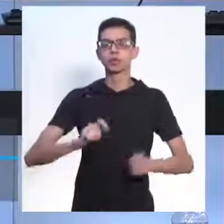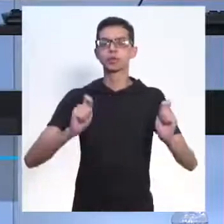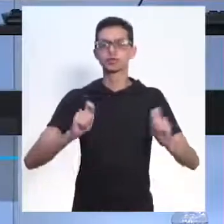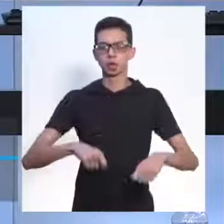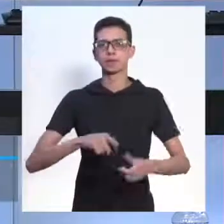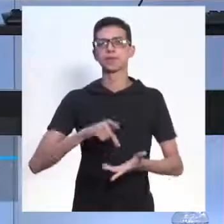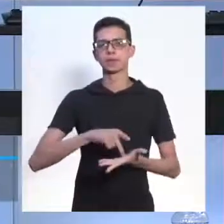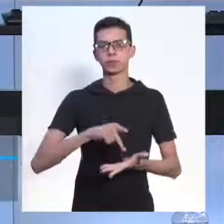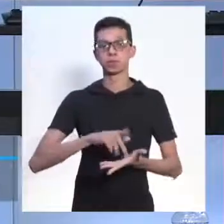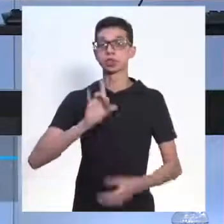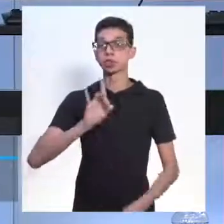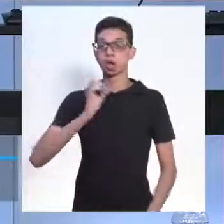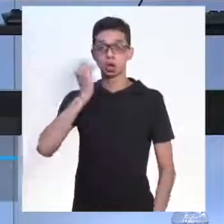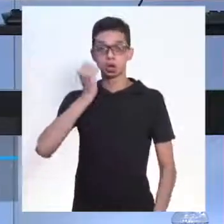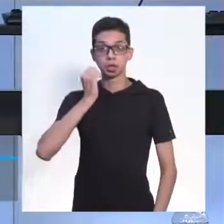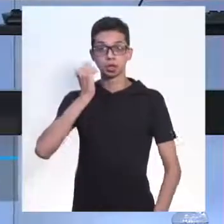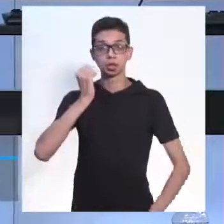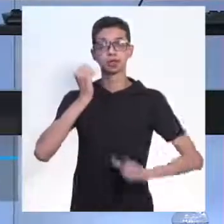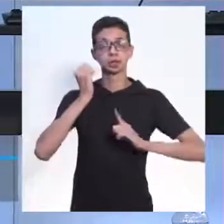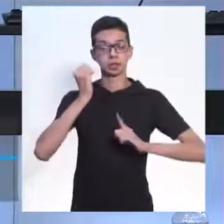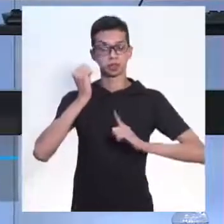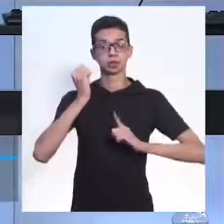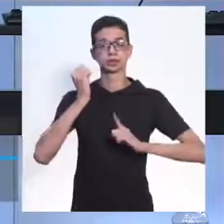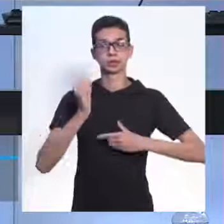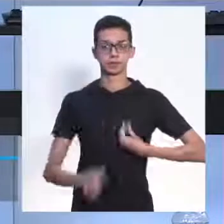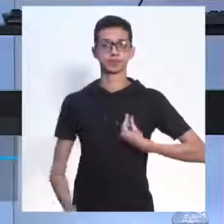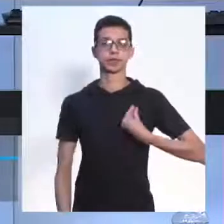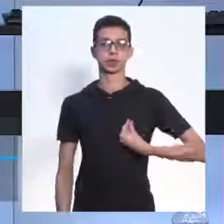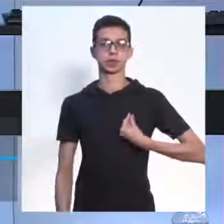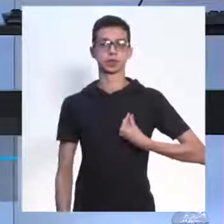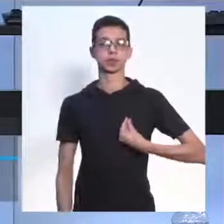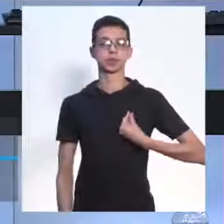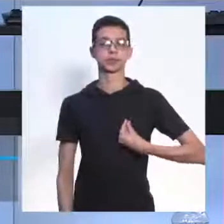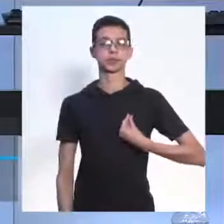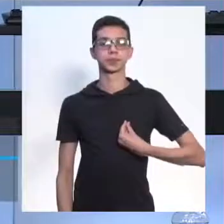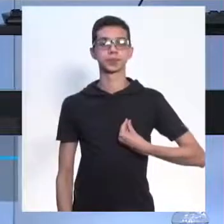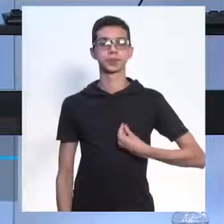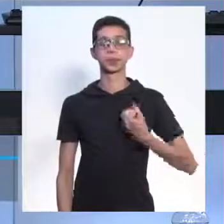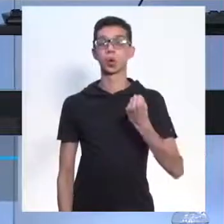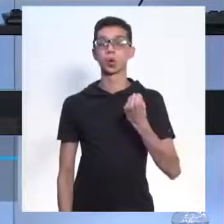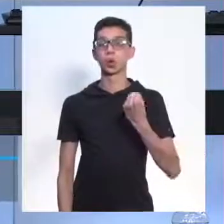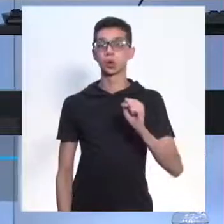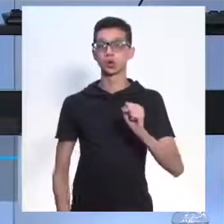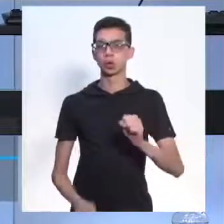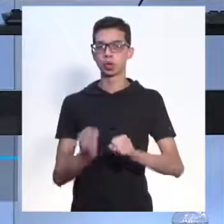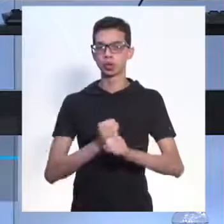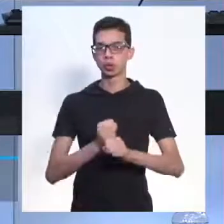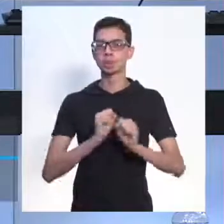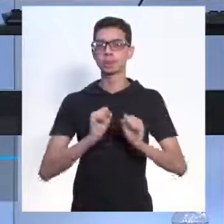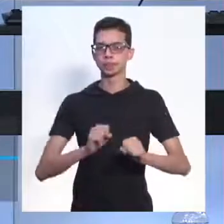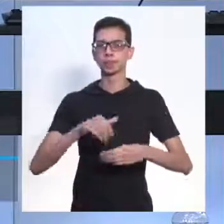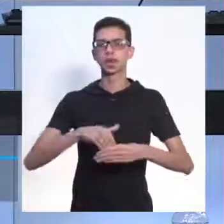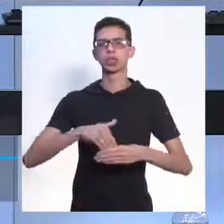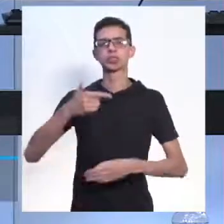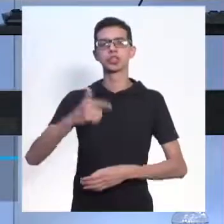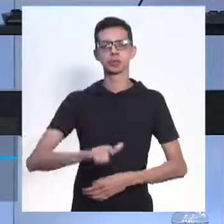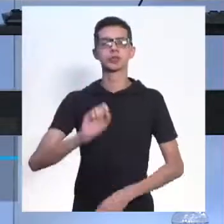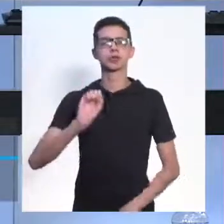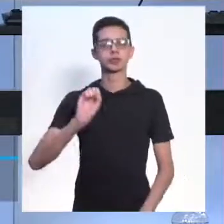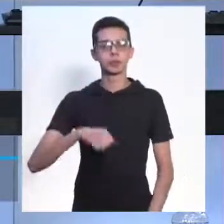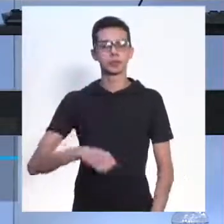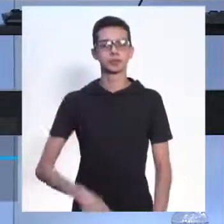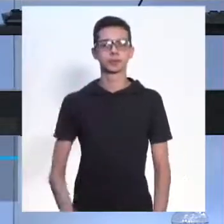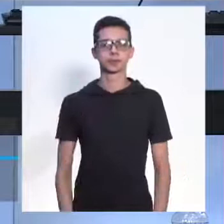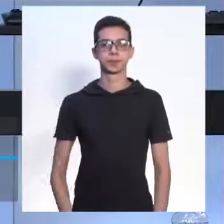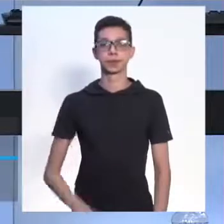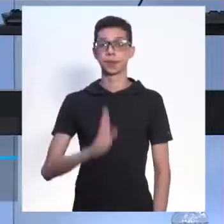eleitoral só o senador tem uma duração no seu mandato tem duração de oito anos ele pode se reeleger sim o